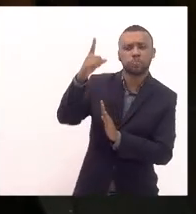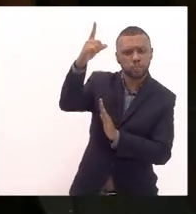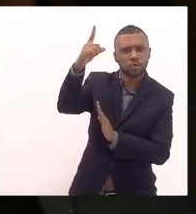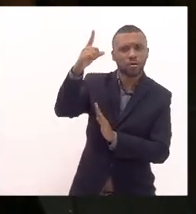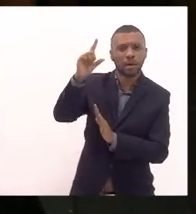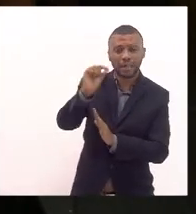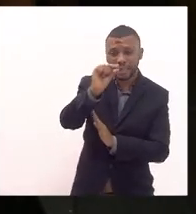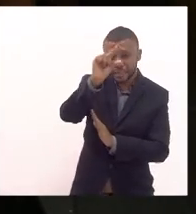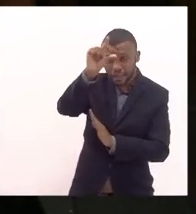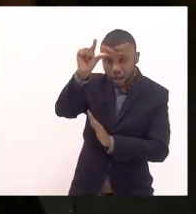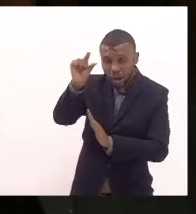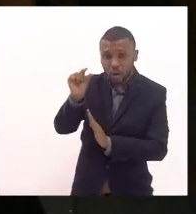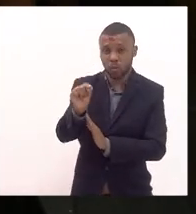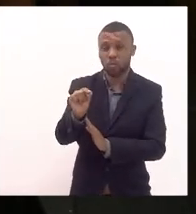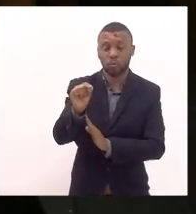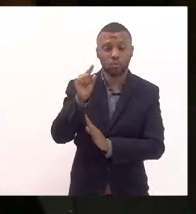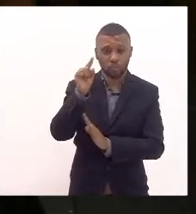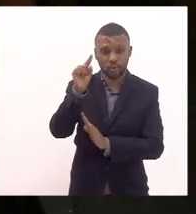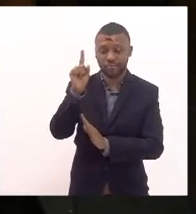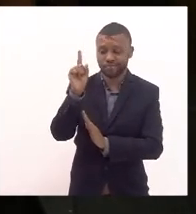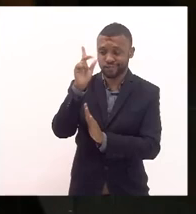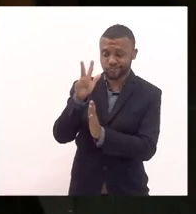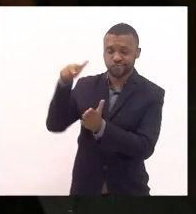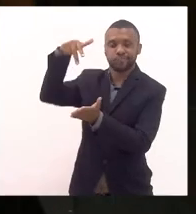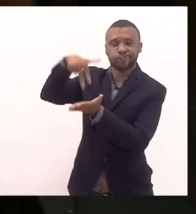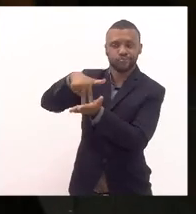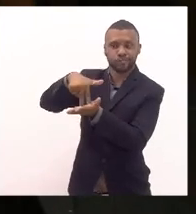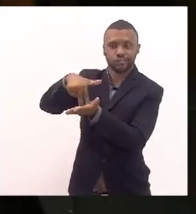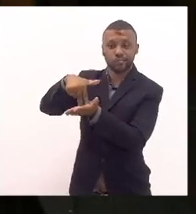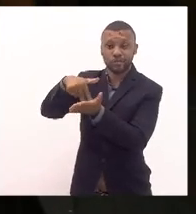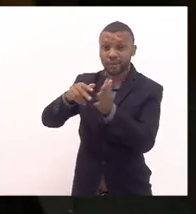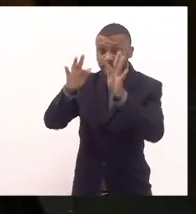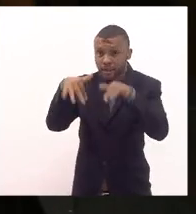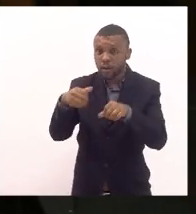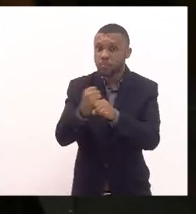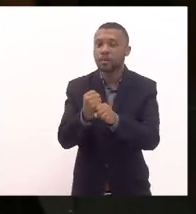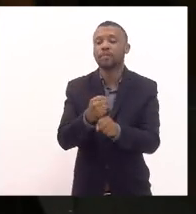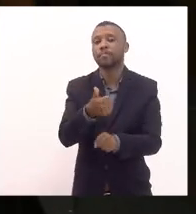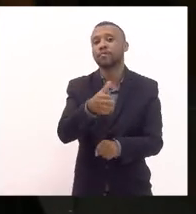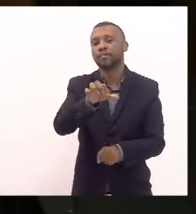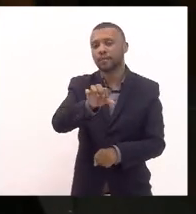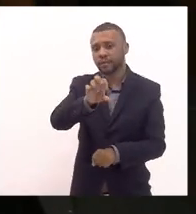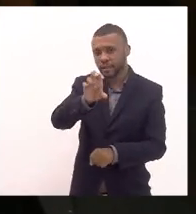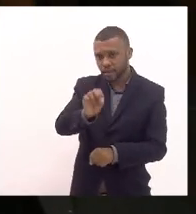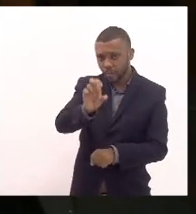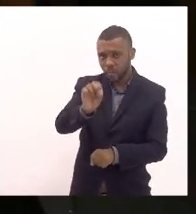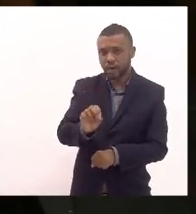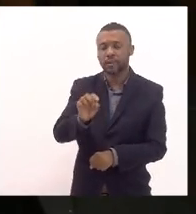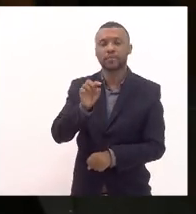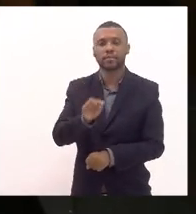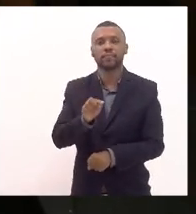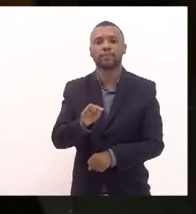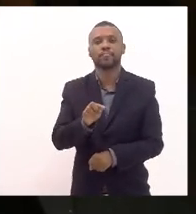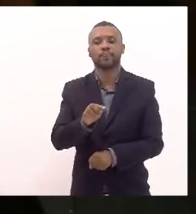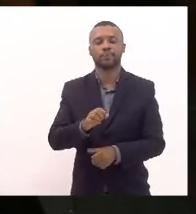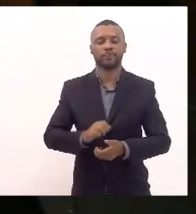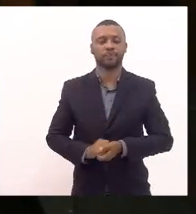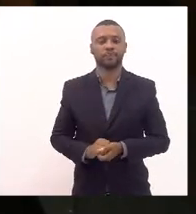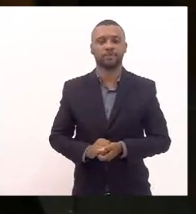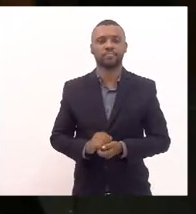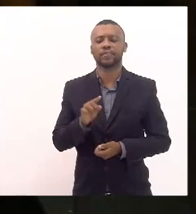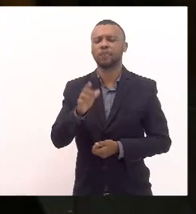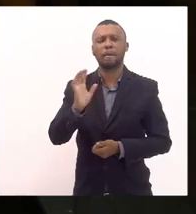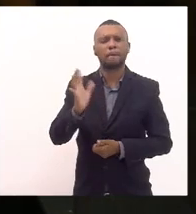em torno e da lua final dos anos 50 e isso